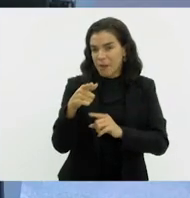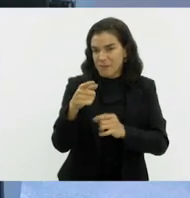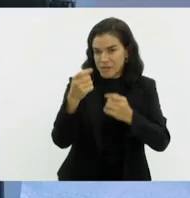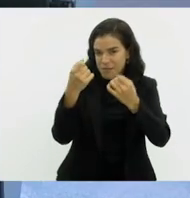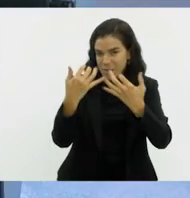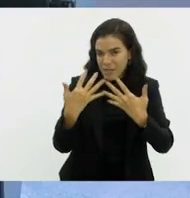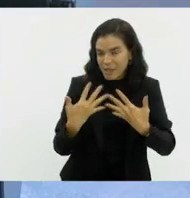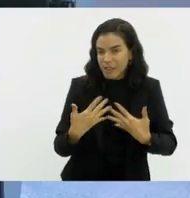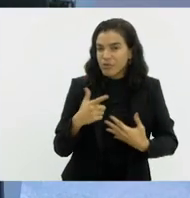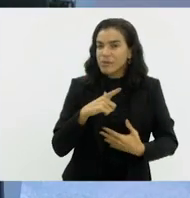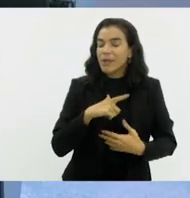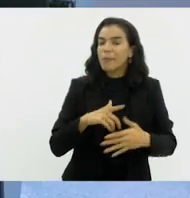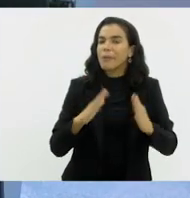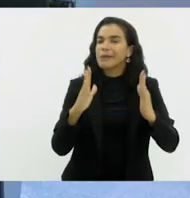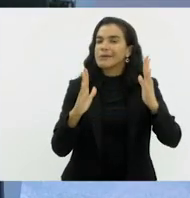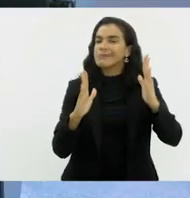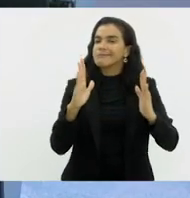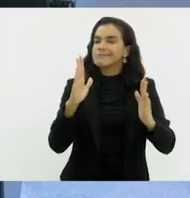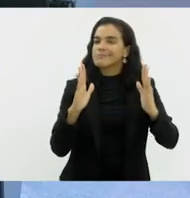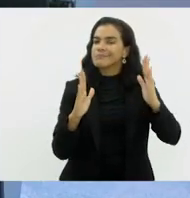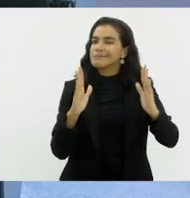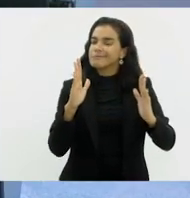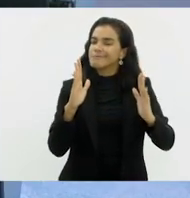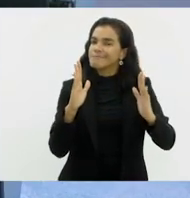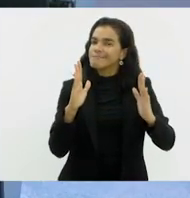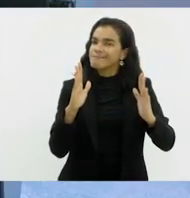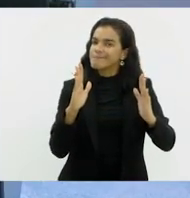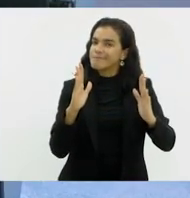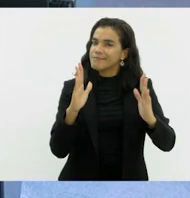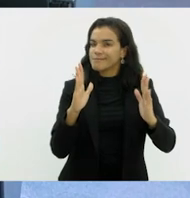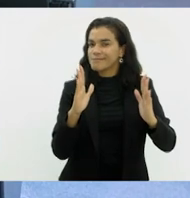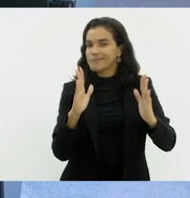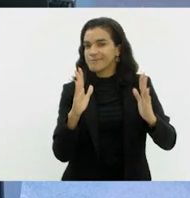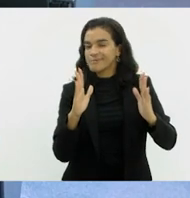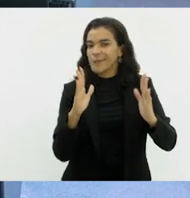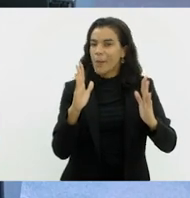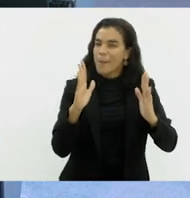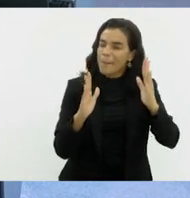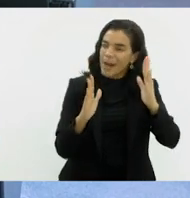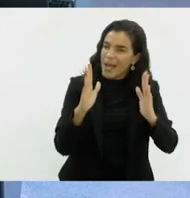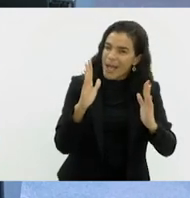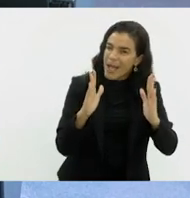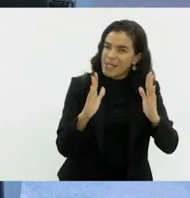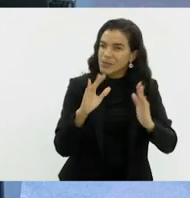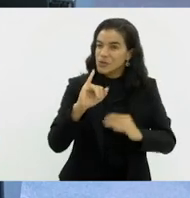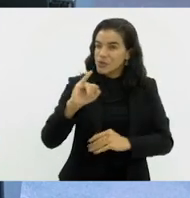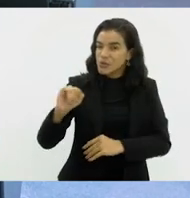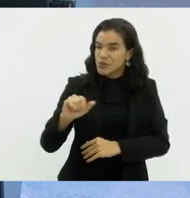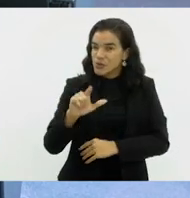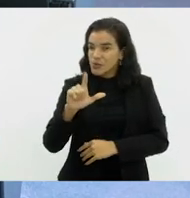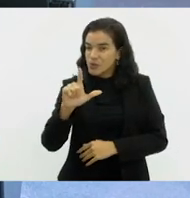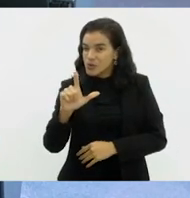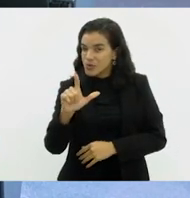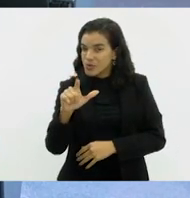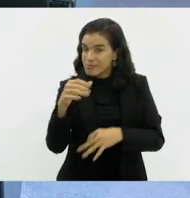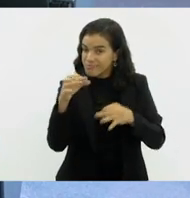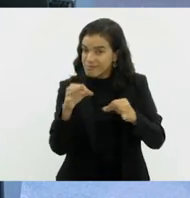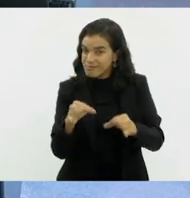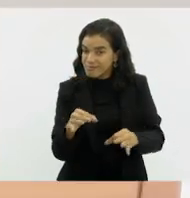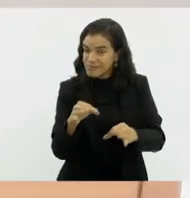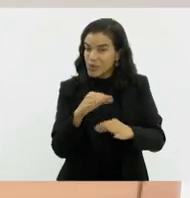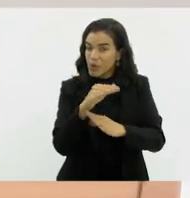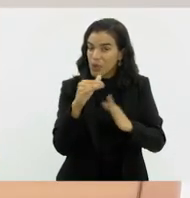então, a gente tem uma perspectiva favorável, né, do prazo em julho, sendo certo que todo